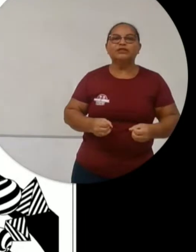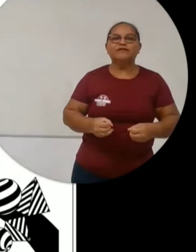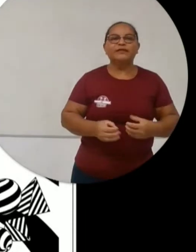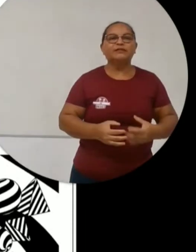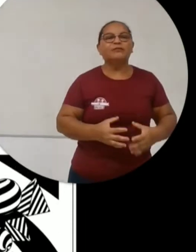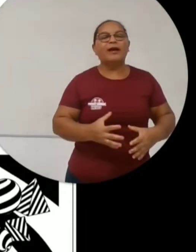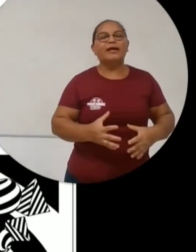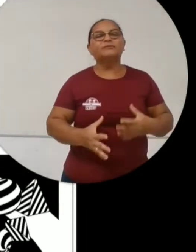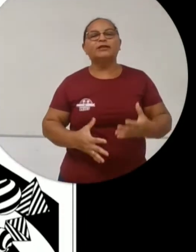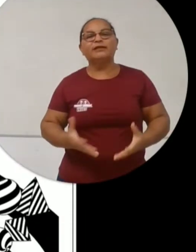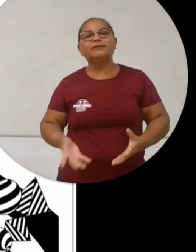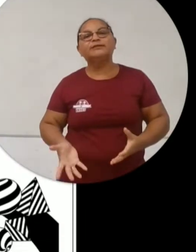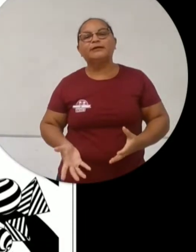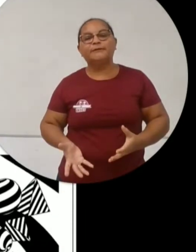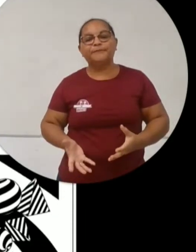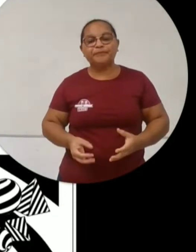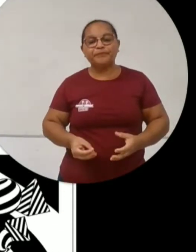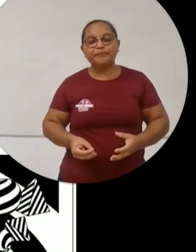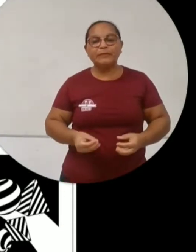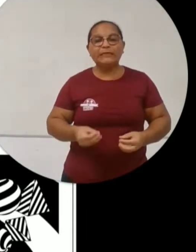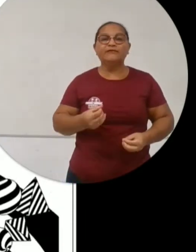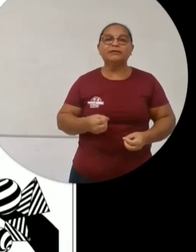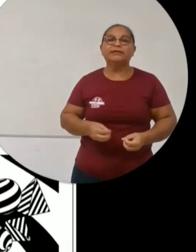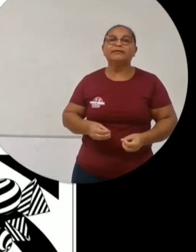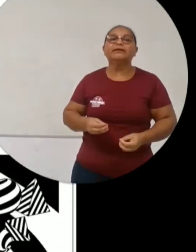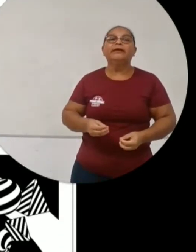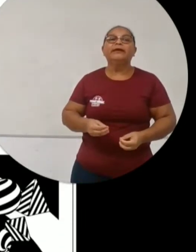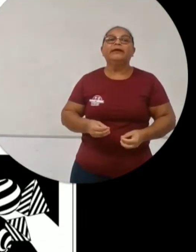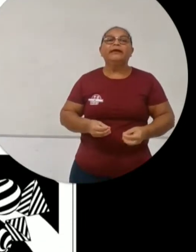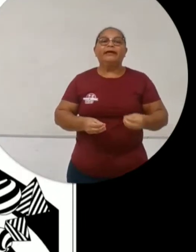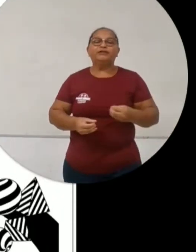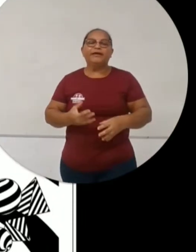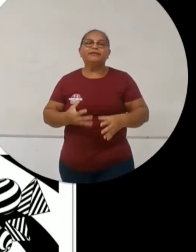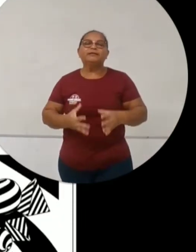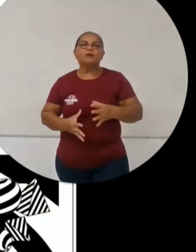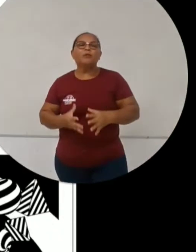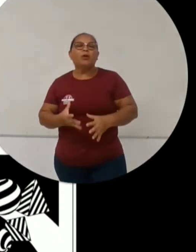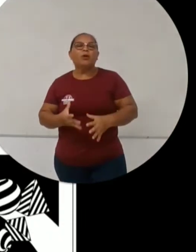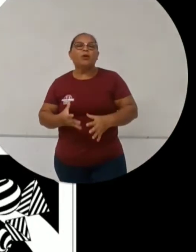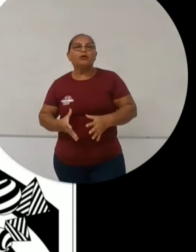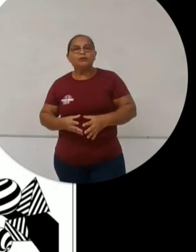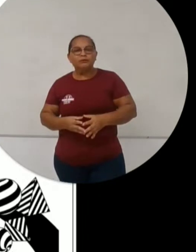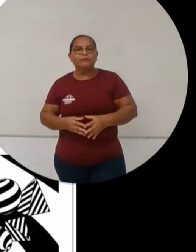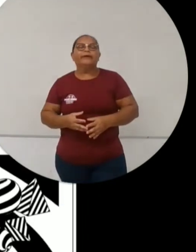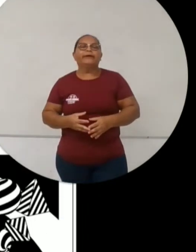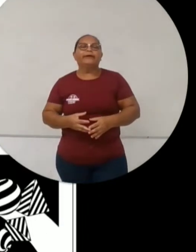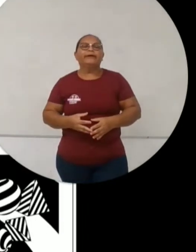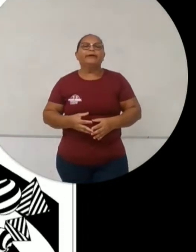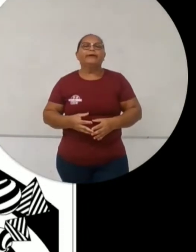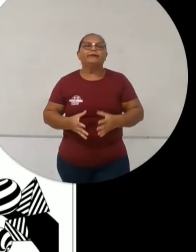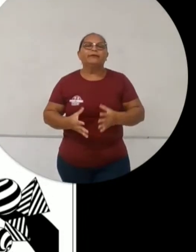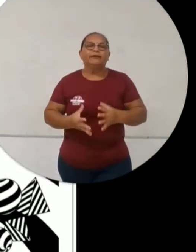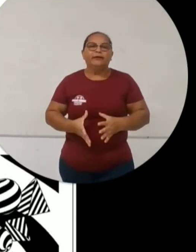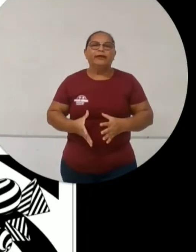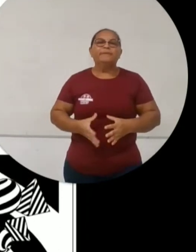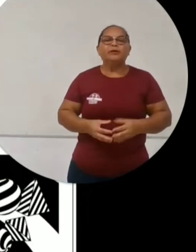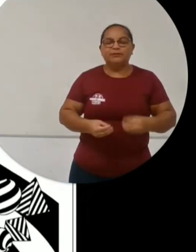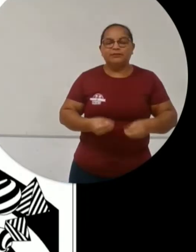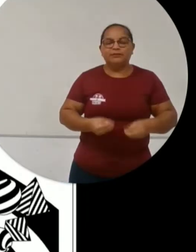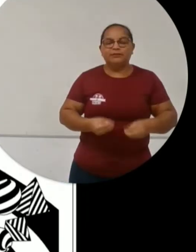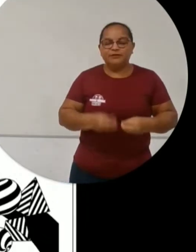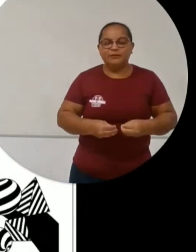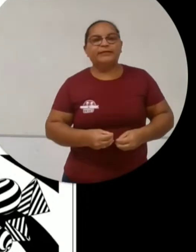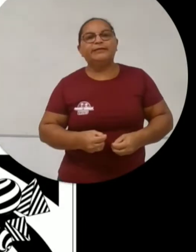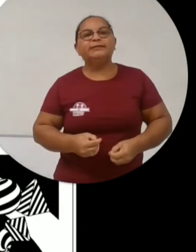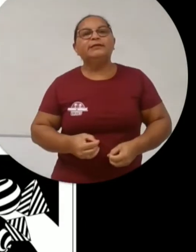vocês tivessem o máximo de atenção. Que vocês estivessem com o módulo em posse